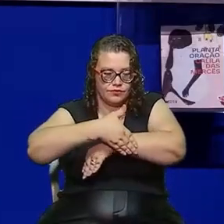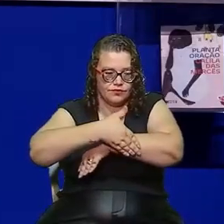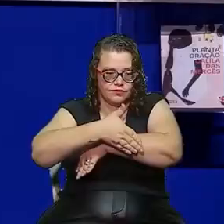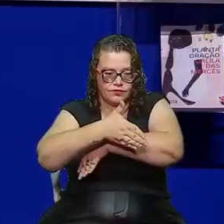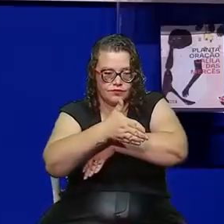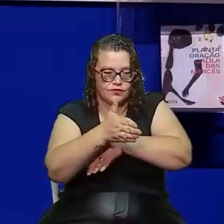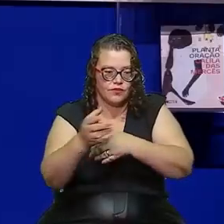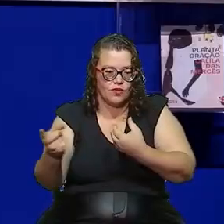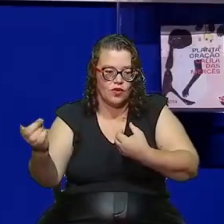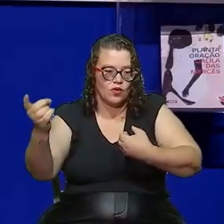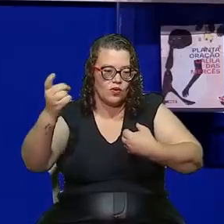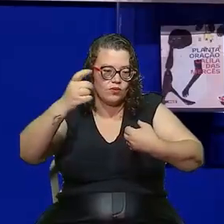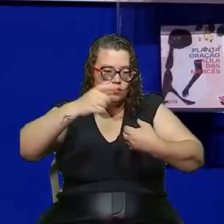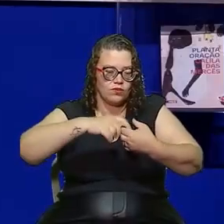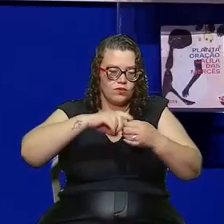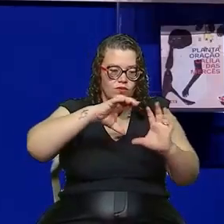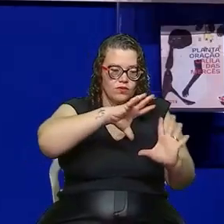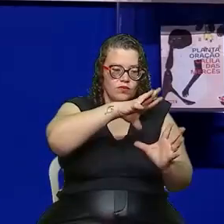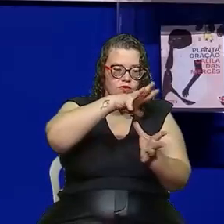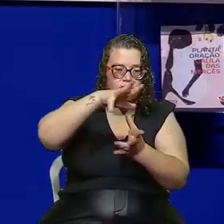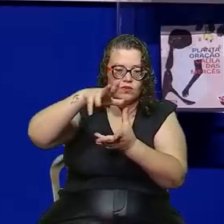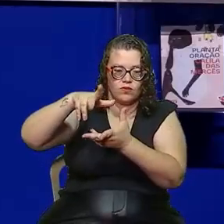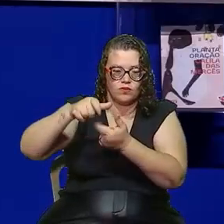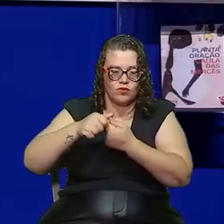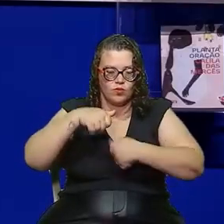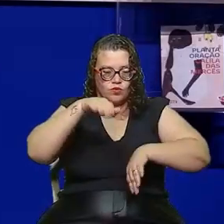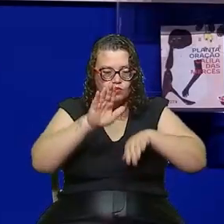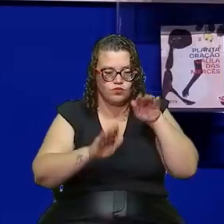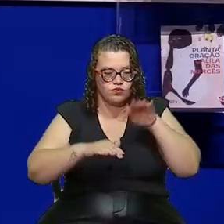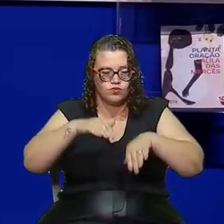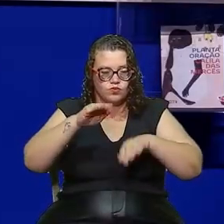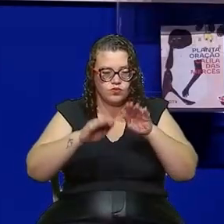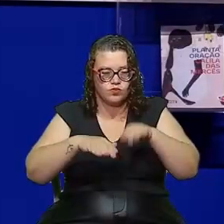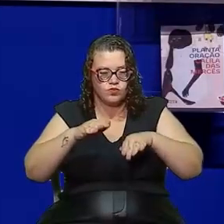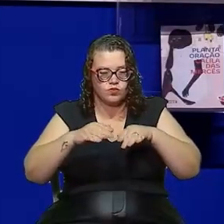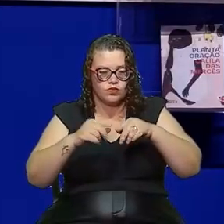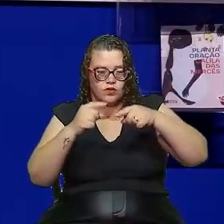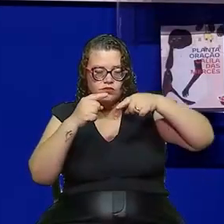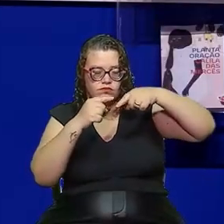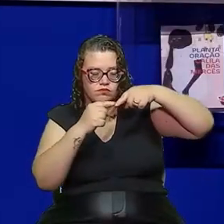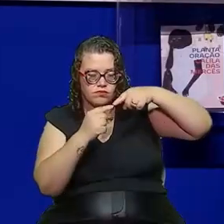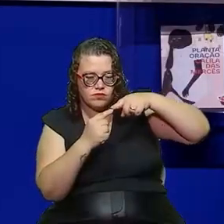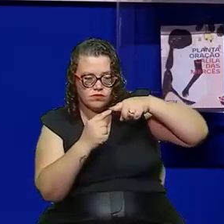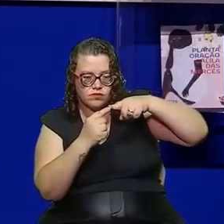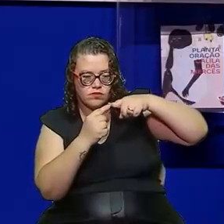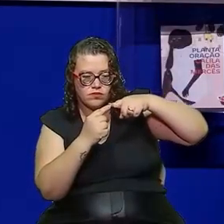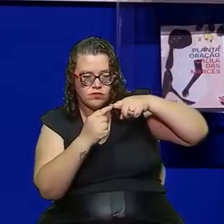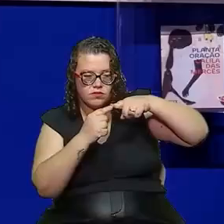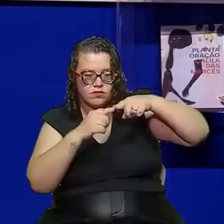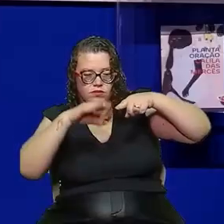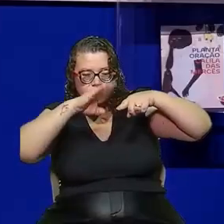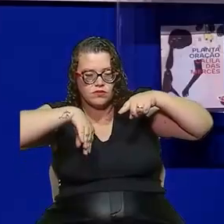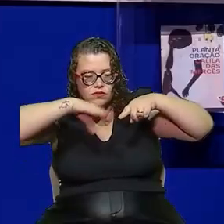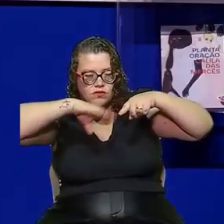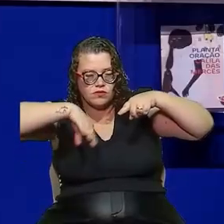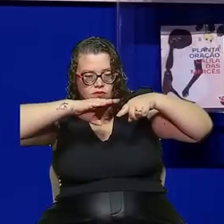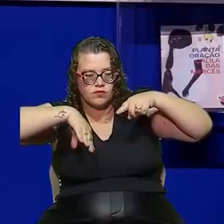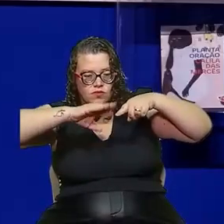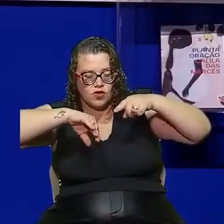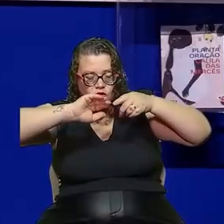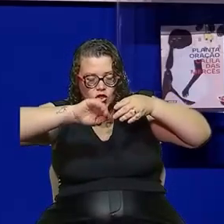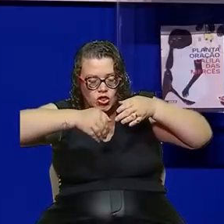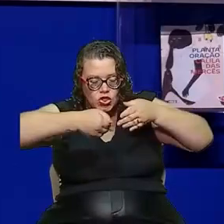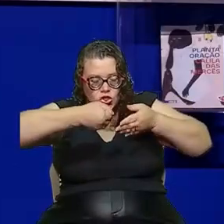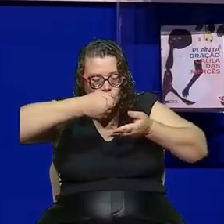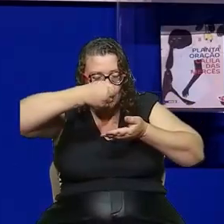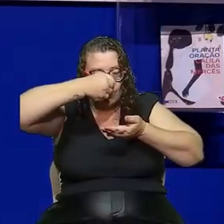o planeta das ruas de chão batido. A ponta do meu dedo varre o fundo do potinho de